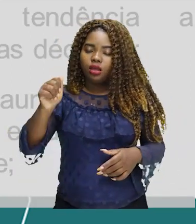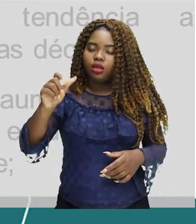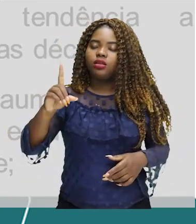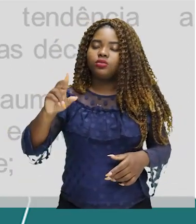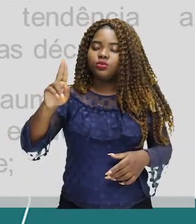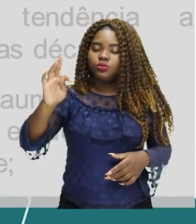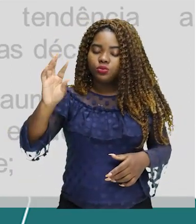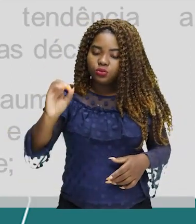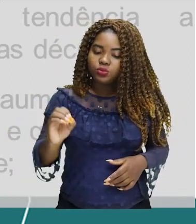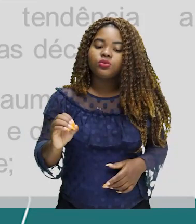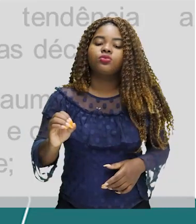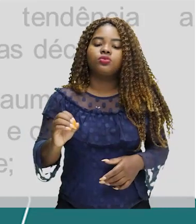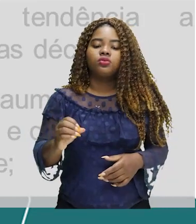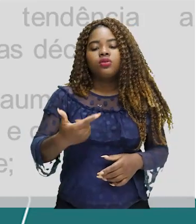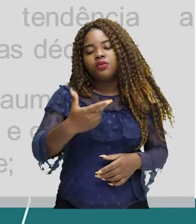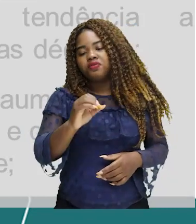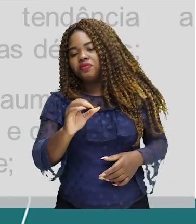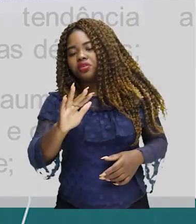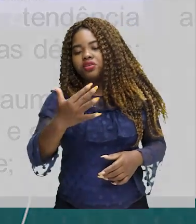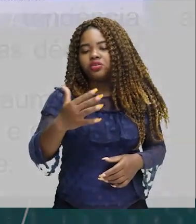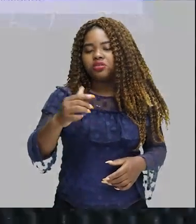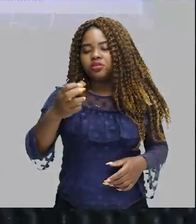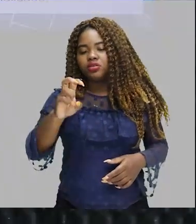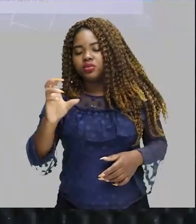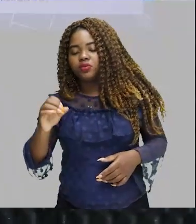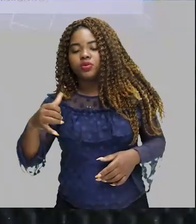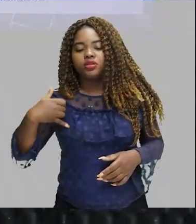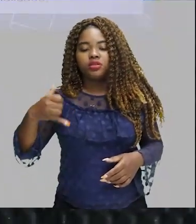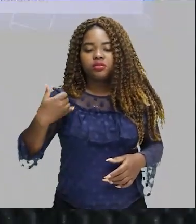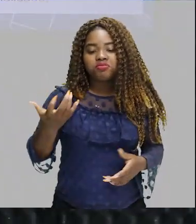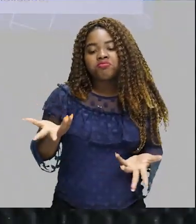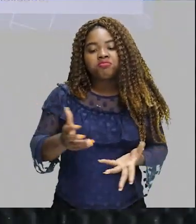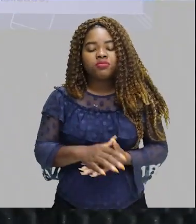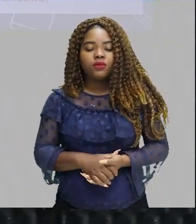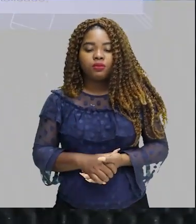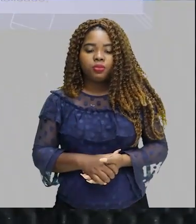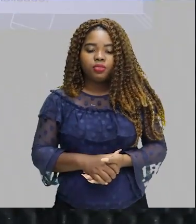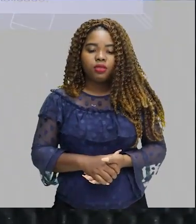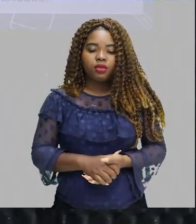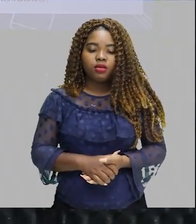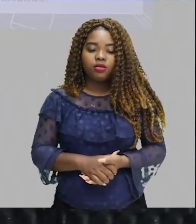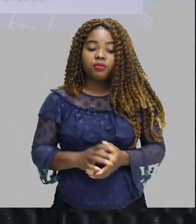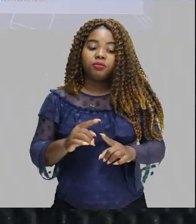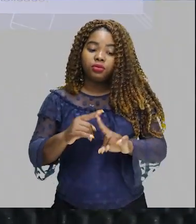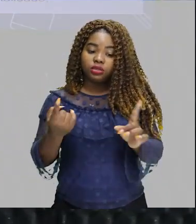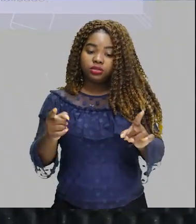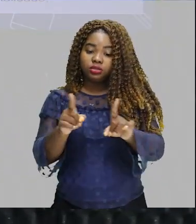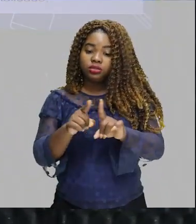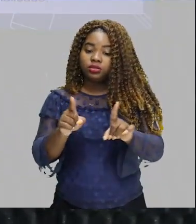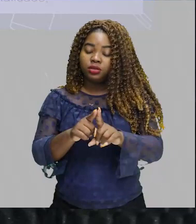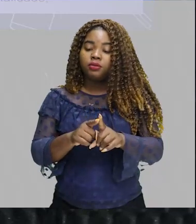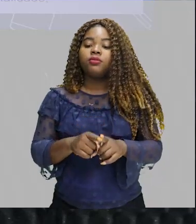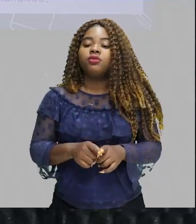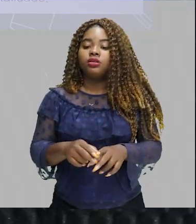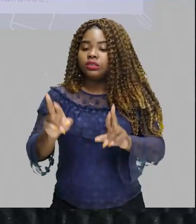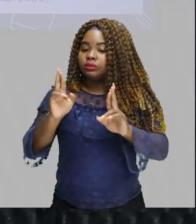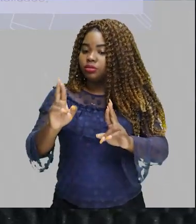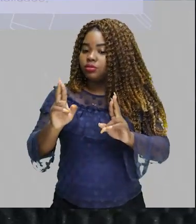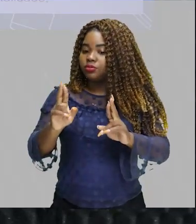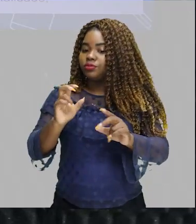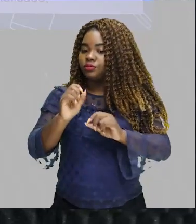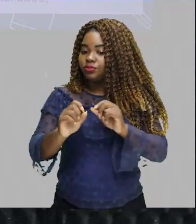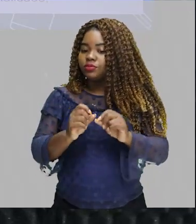20 aos 59 anos de idade. A maior população, parte da população, mas a tendência, como eu te mostrei em gráfico, é a